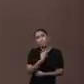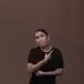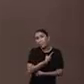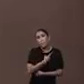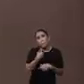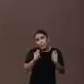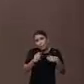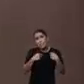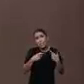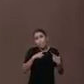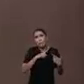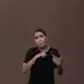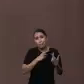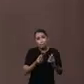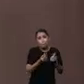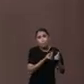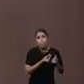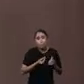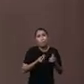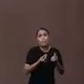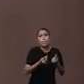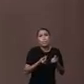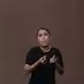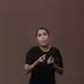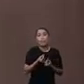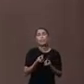como pôde, né? É, ainda bem que eu ainda